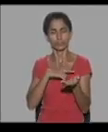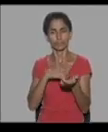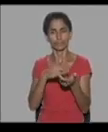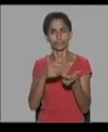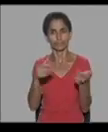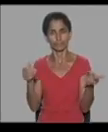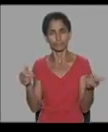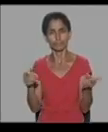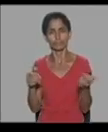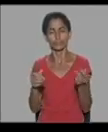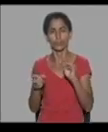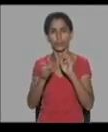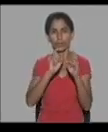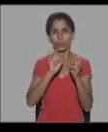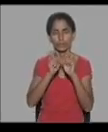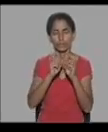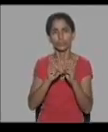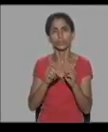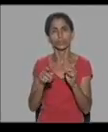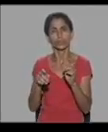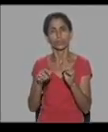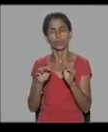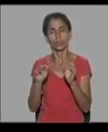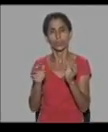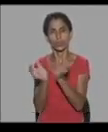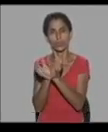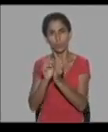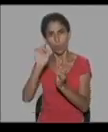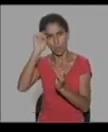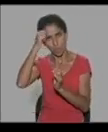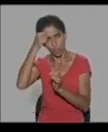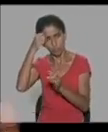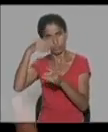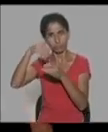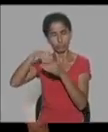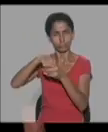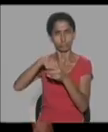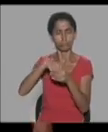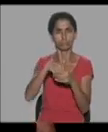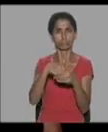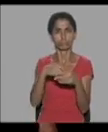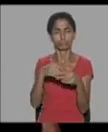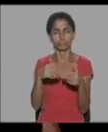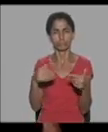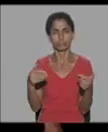tinha toda uma discussão sobre a questão do negro, estava dentro